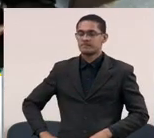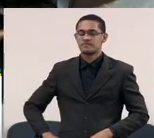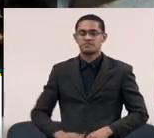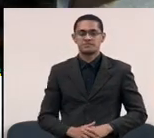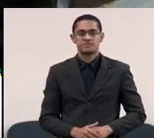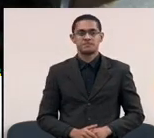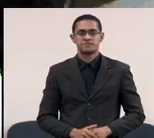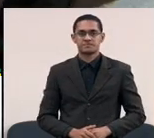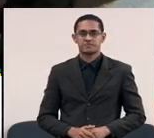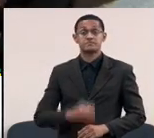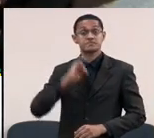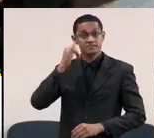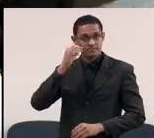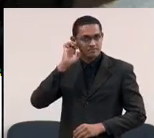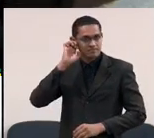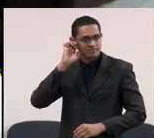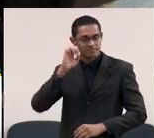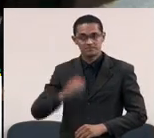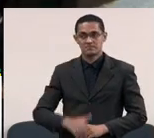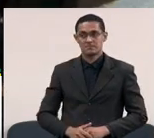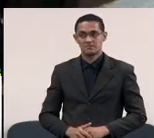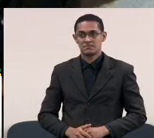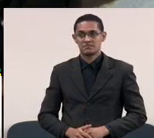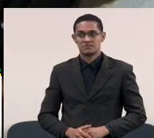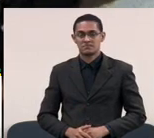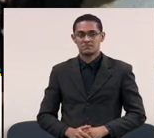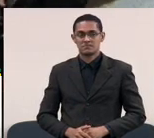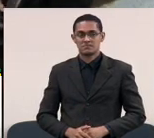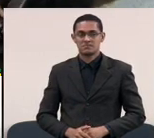o deputado Jacir Manajás.